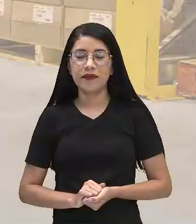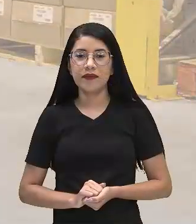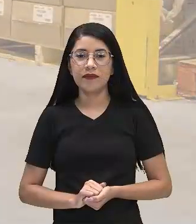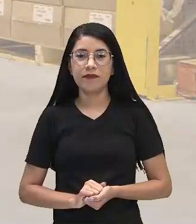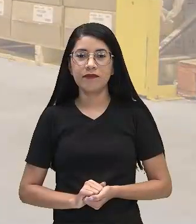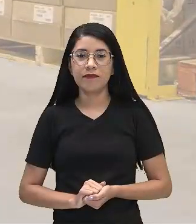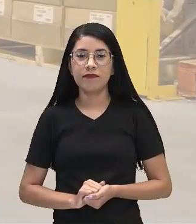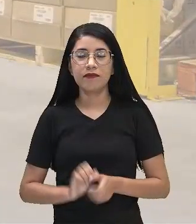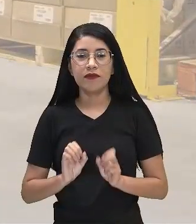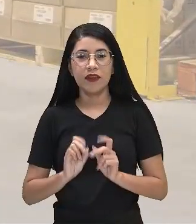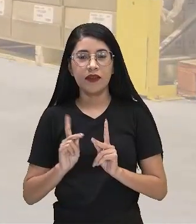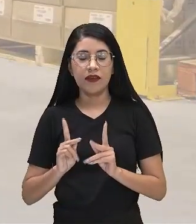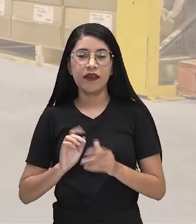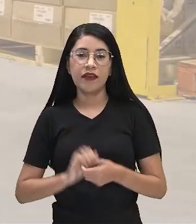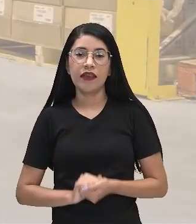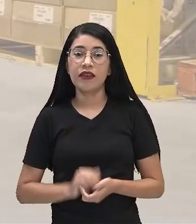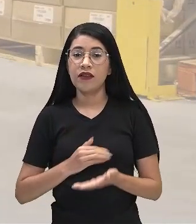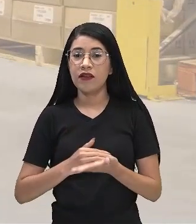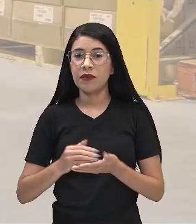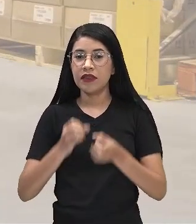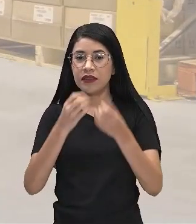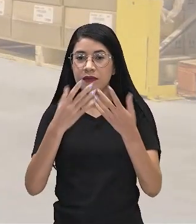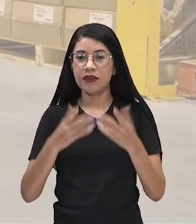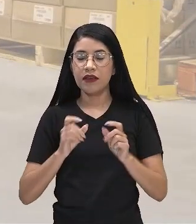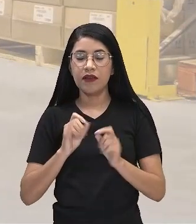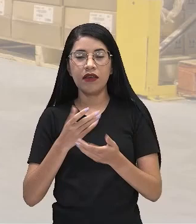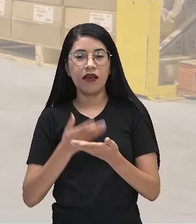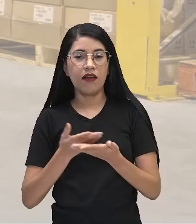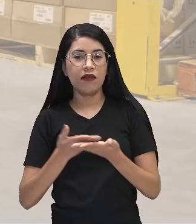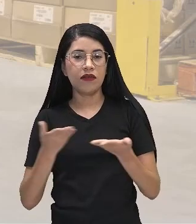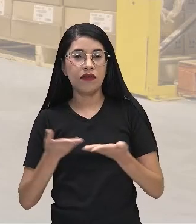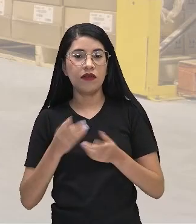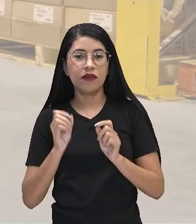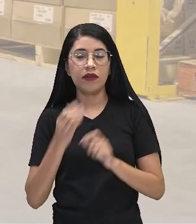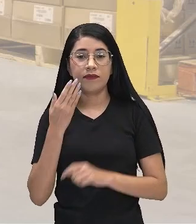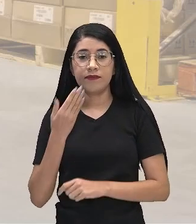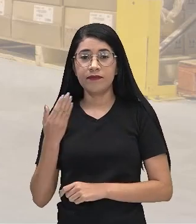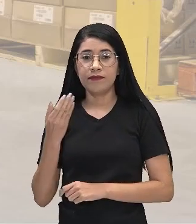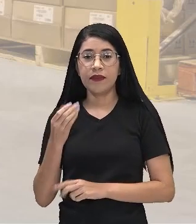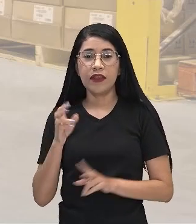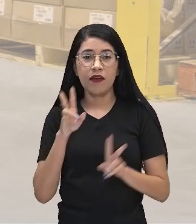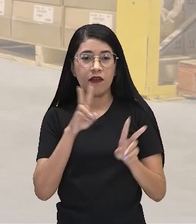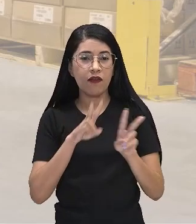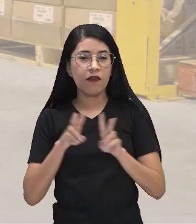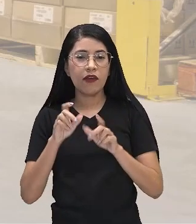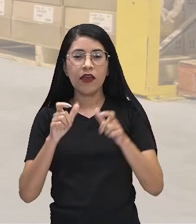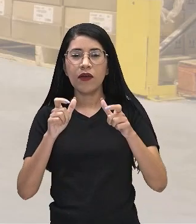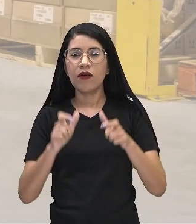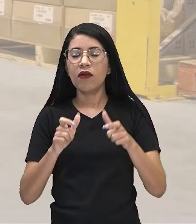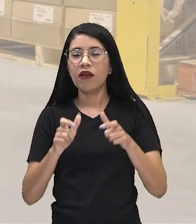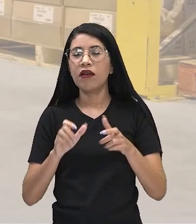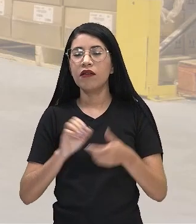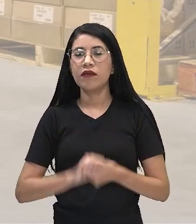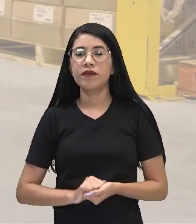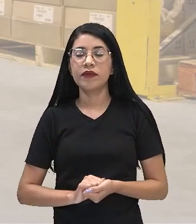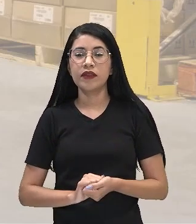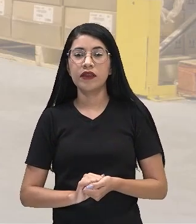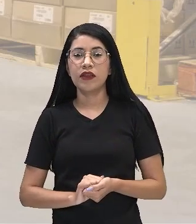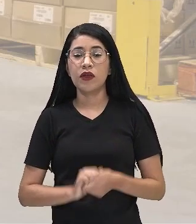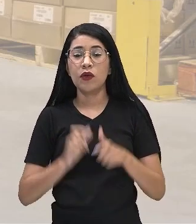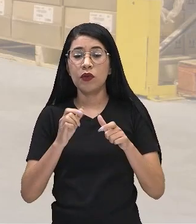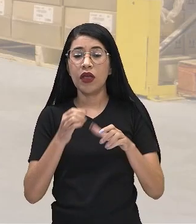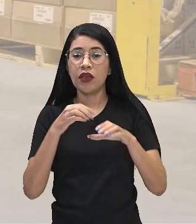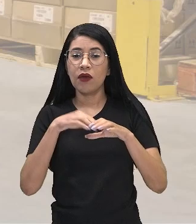Muito bem, então estamos iniciando aqui a nossa aula. Olha só, eu estou aqui no estoque, né,